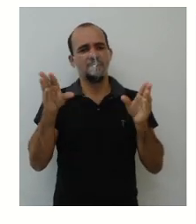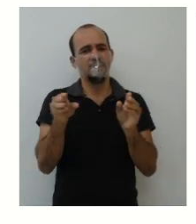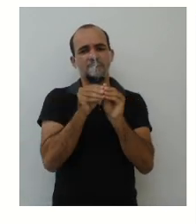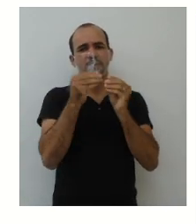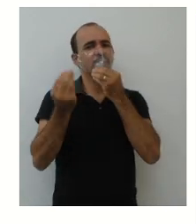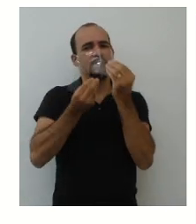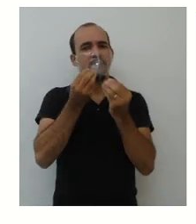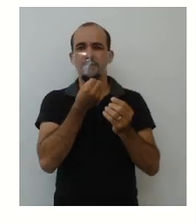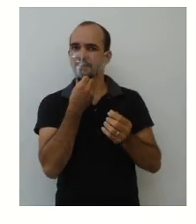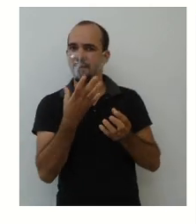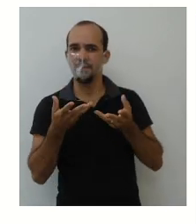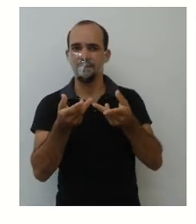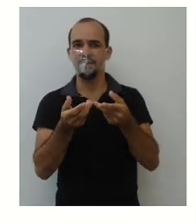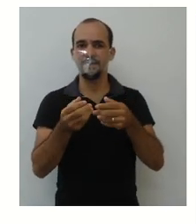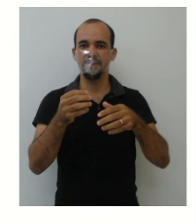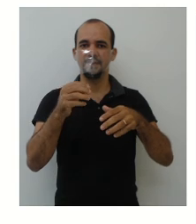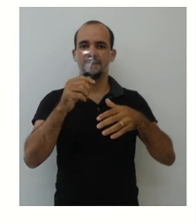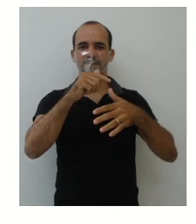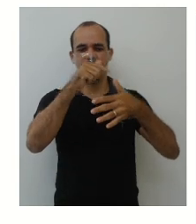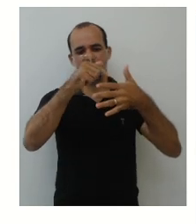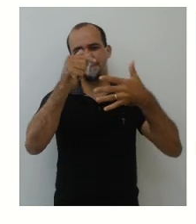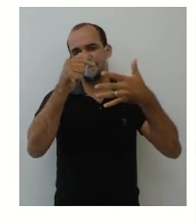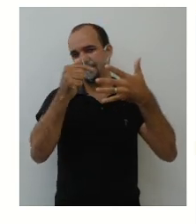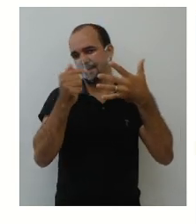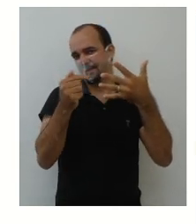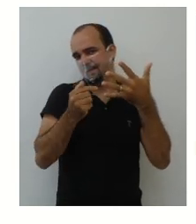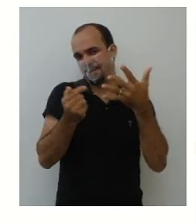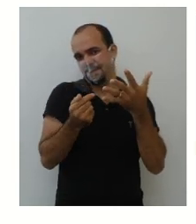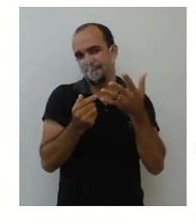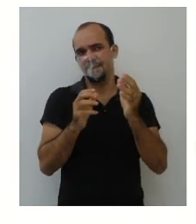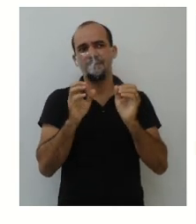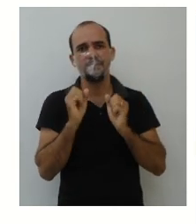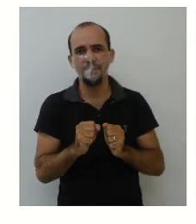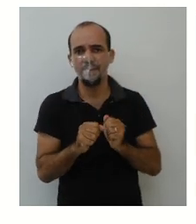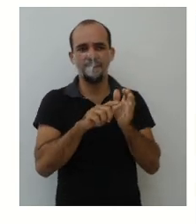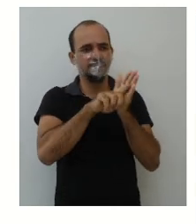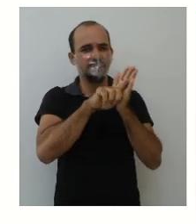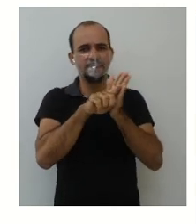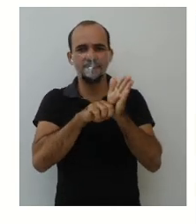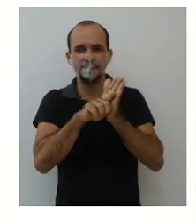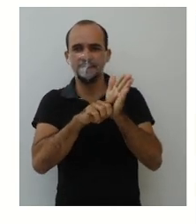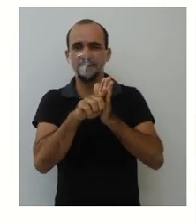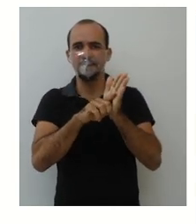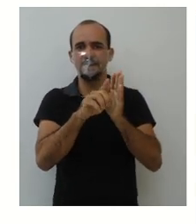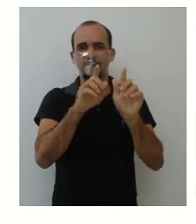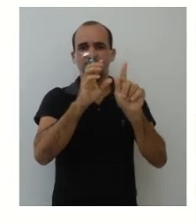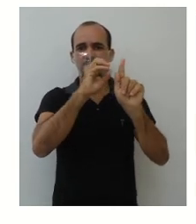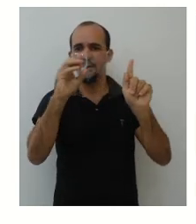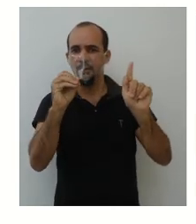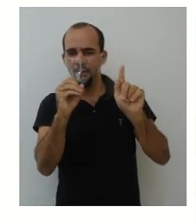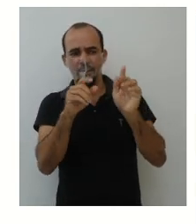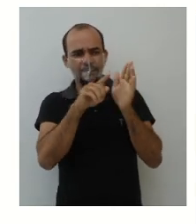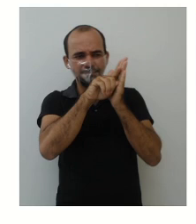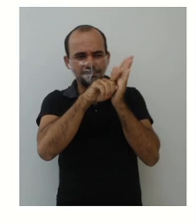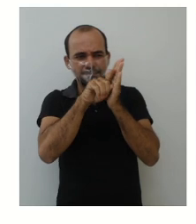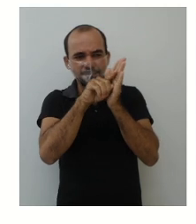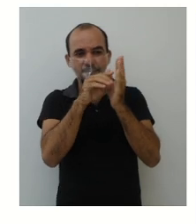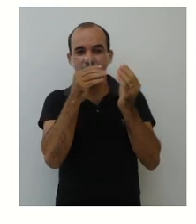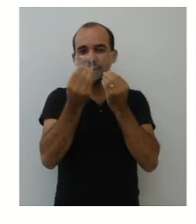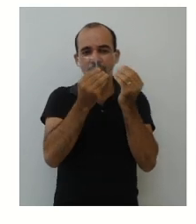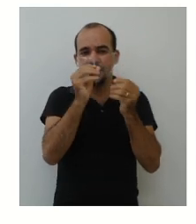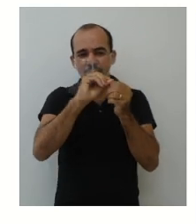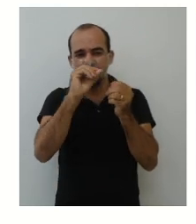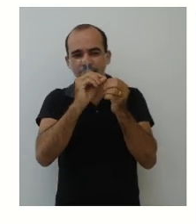pode, pesquisar na internet, colocar lá no Google resumo, que vão surgir um monte